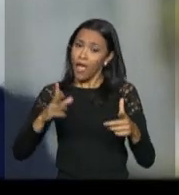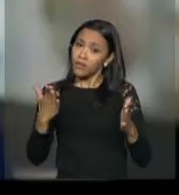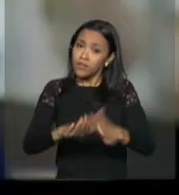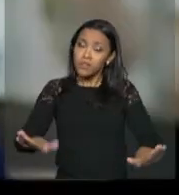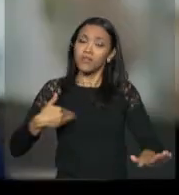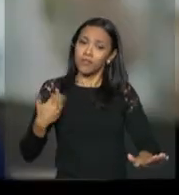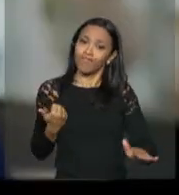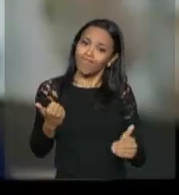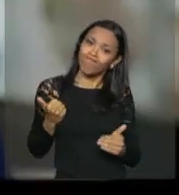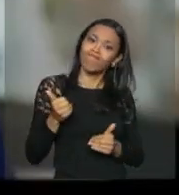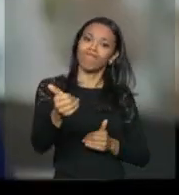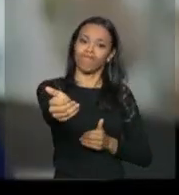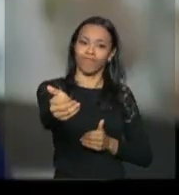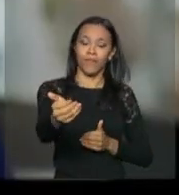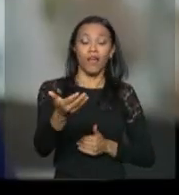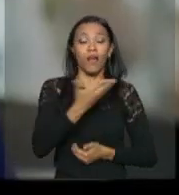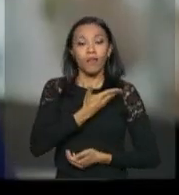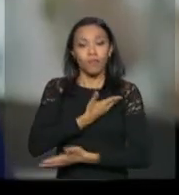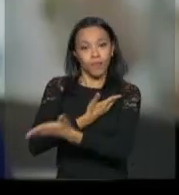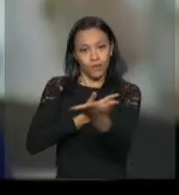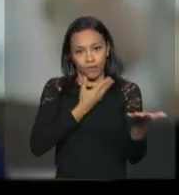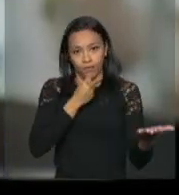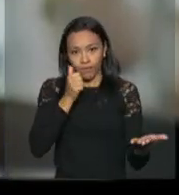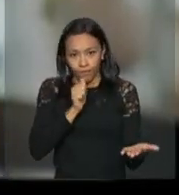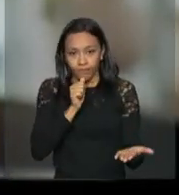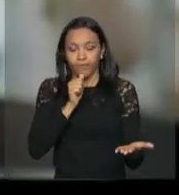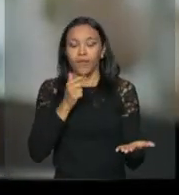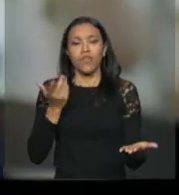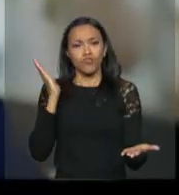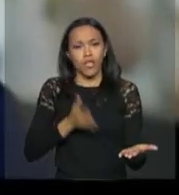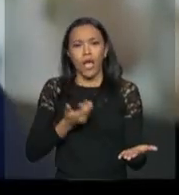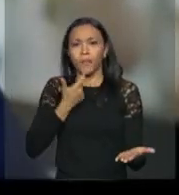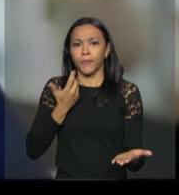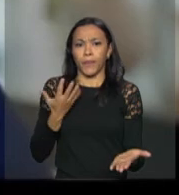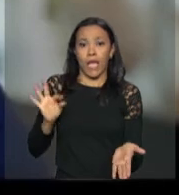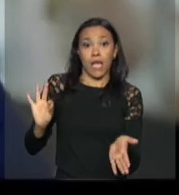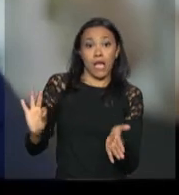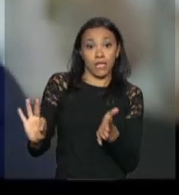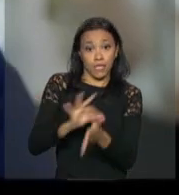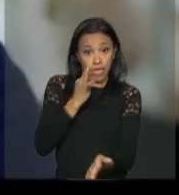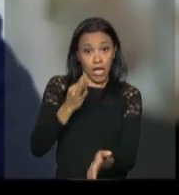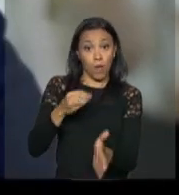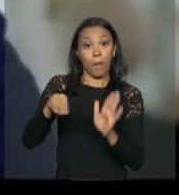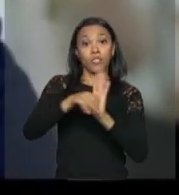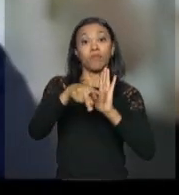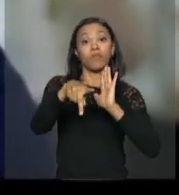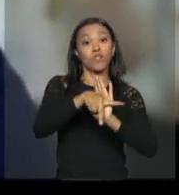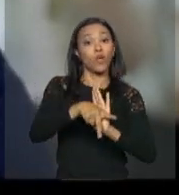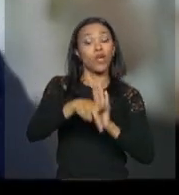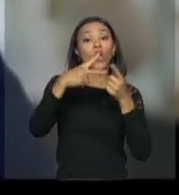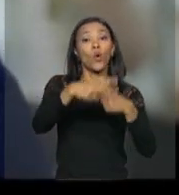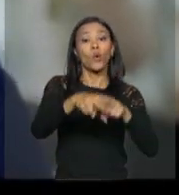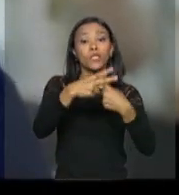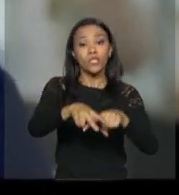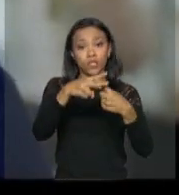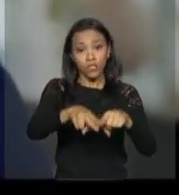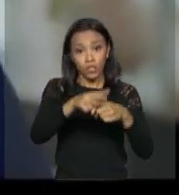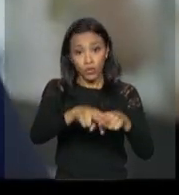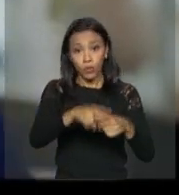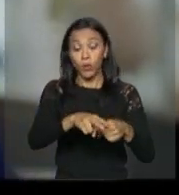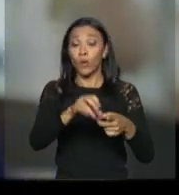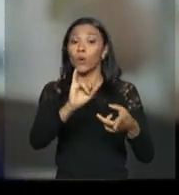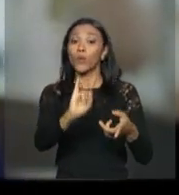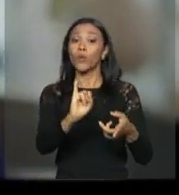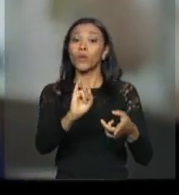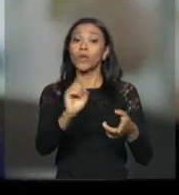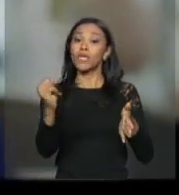frente. Minhas amigas e meus amigos, acabo de assinar uma medida provisória corrigindo a tabela do imposto de renda,